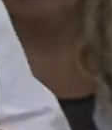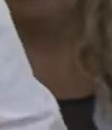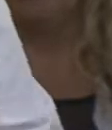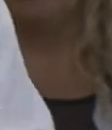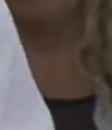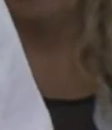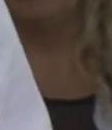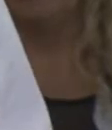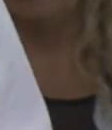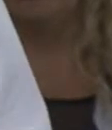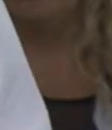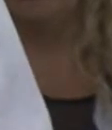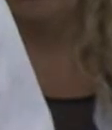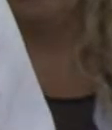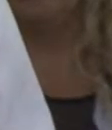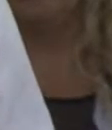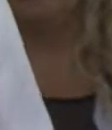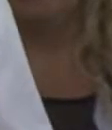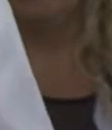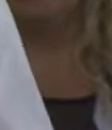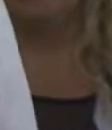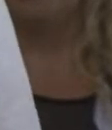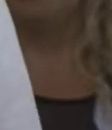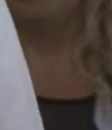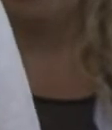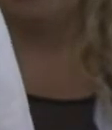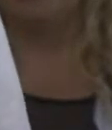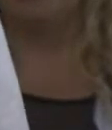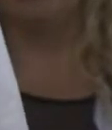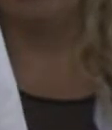gente gasta para conseguir formar um